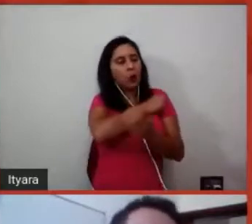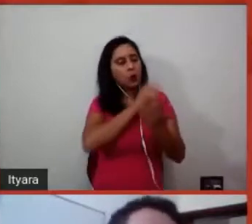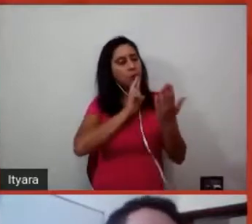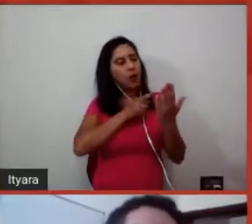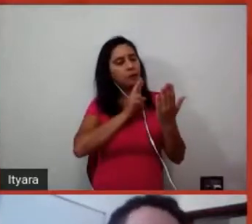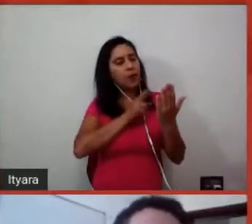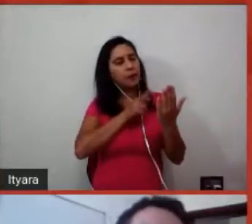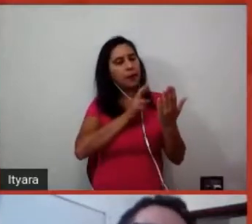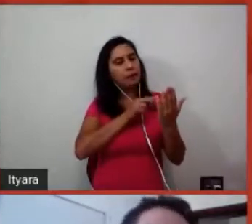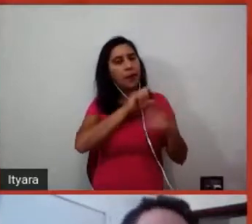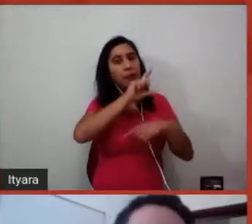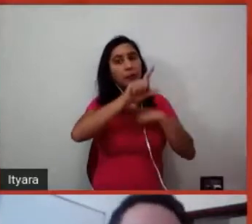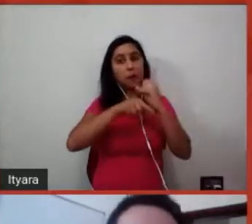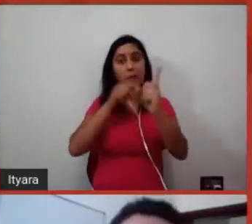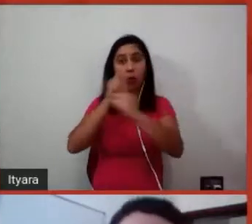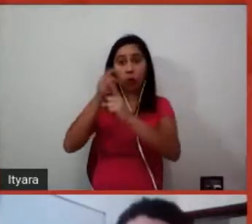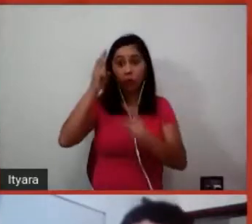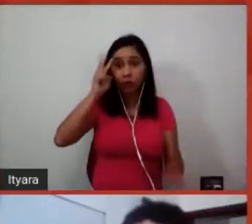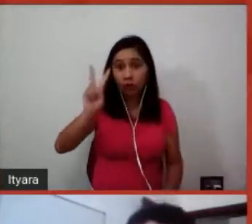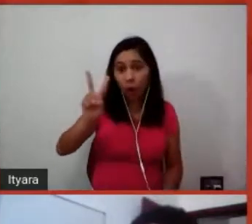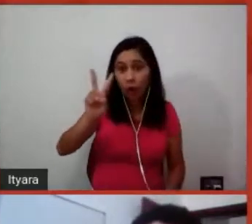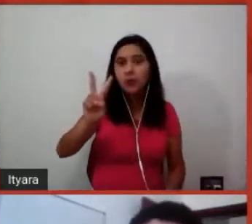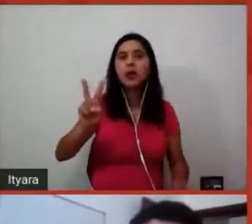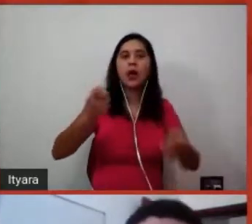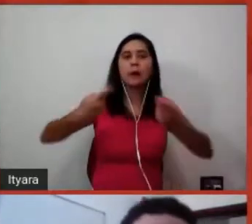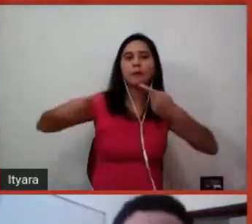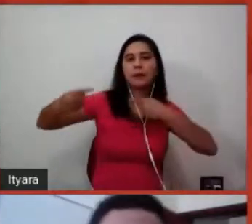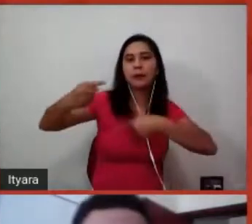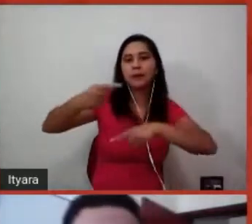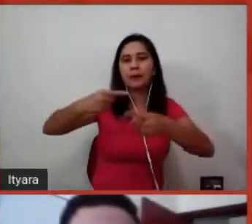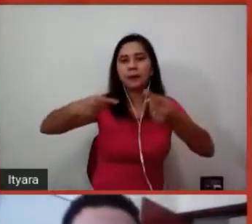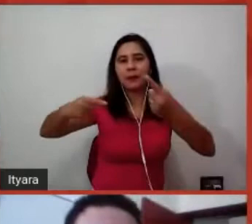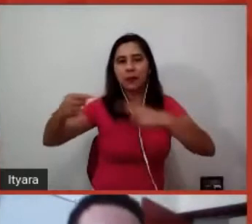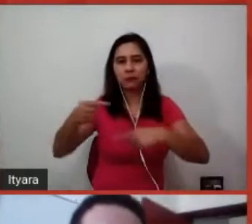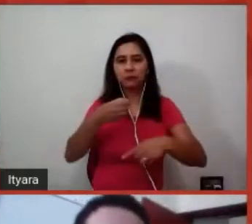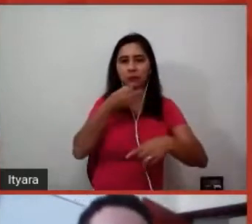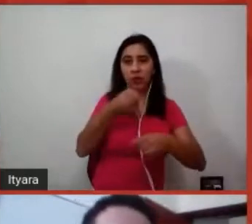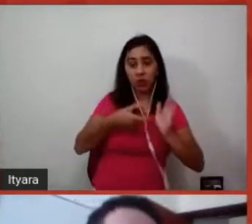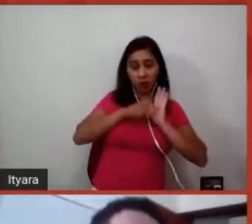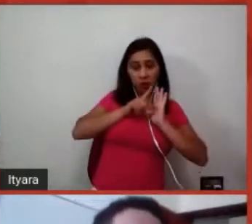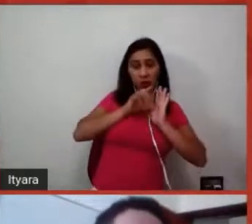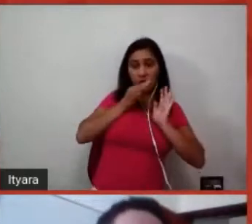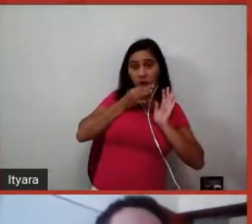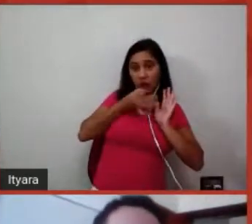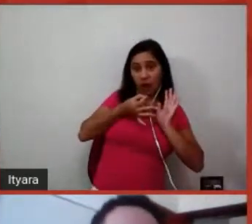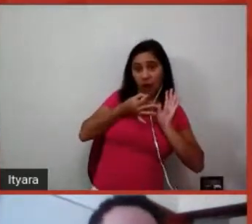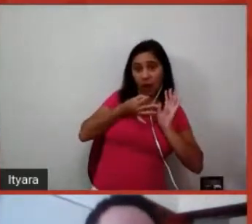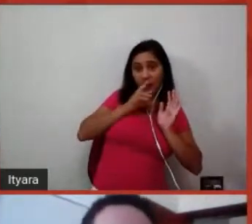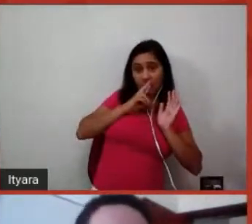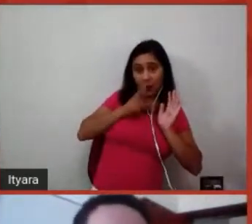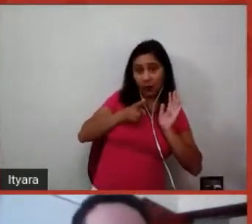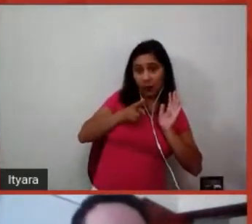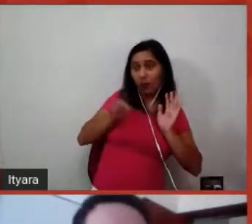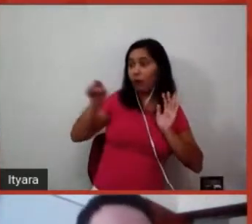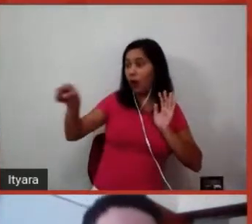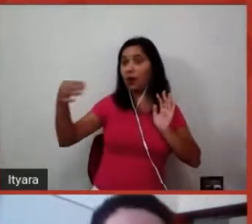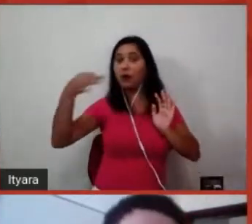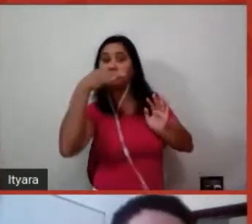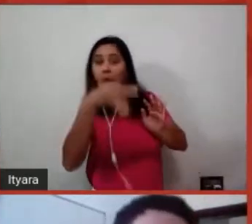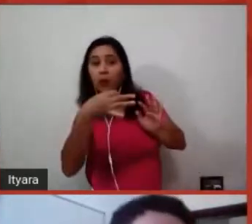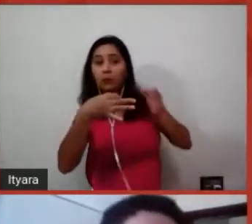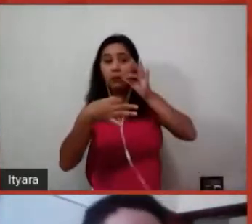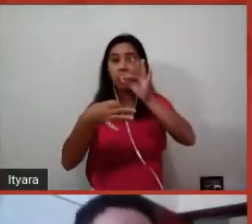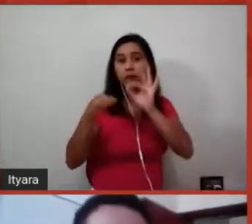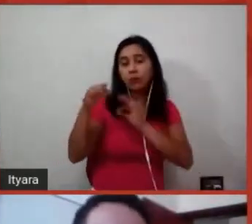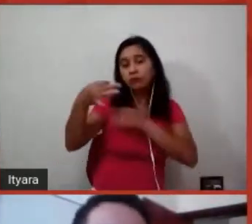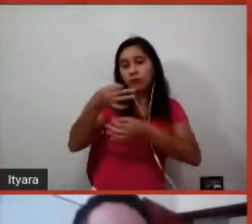discutido, levando em consideração os conhecimentos adquiridos individualmente pelos estudantes. Então, cada estudante vai ajudar, dentro do seu pequeno